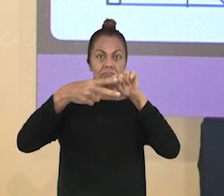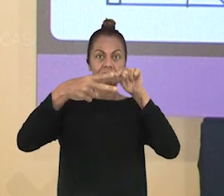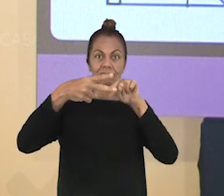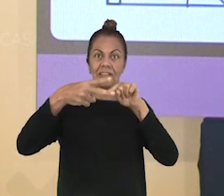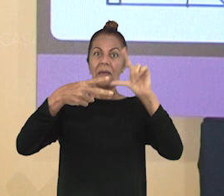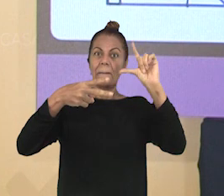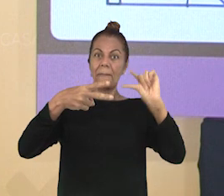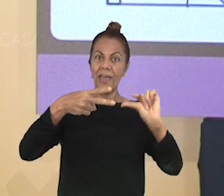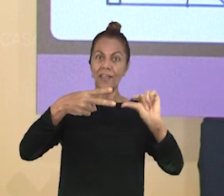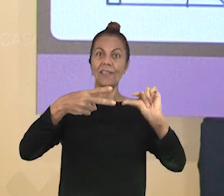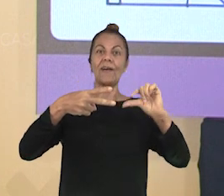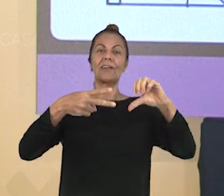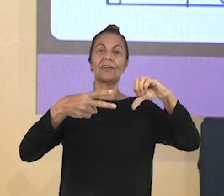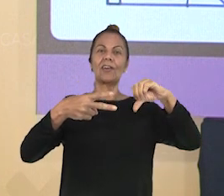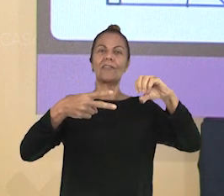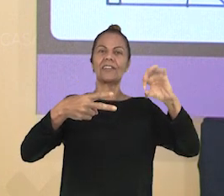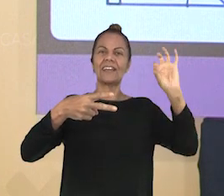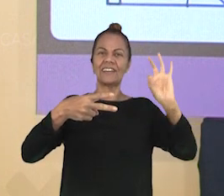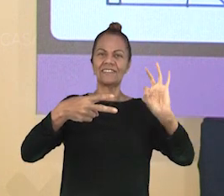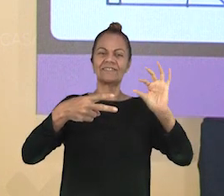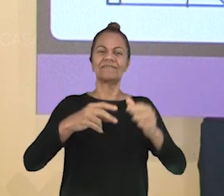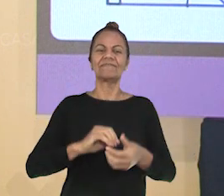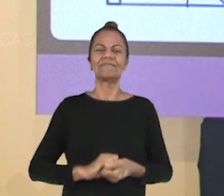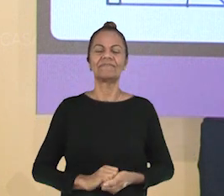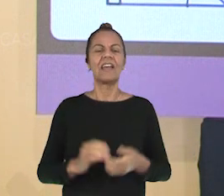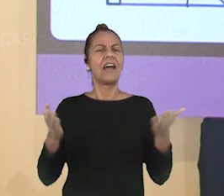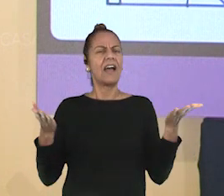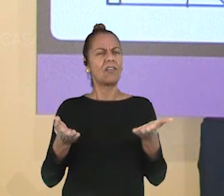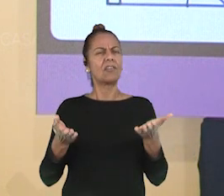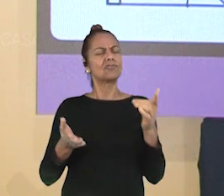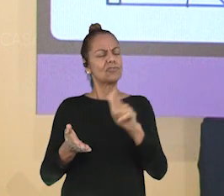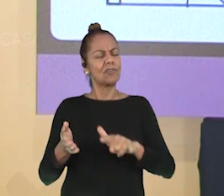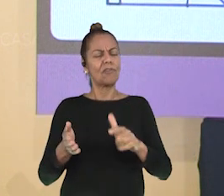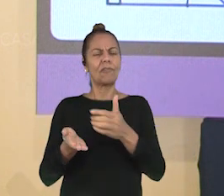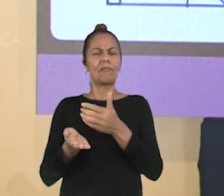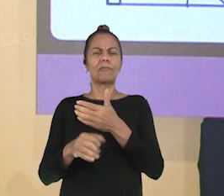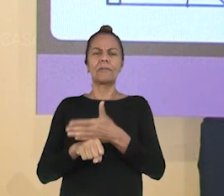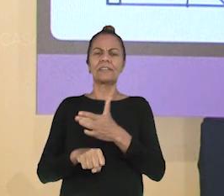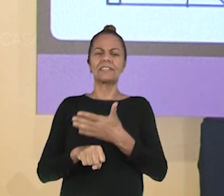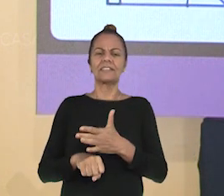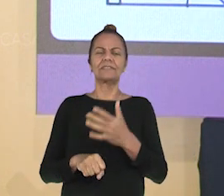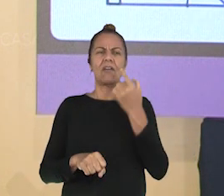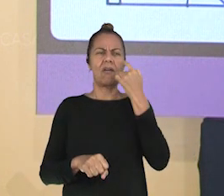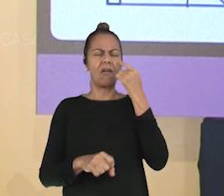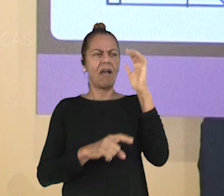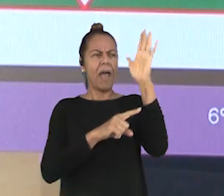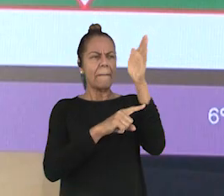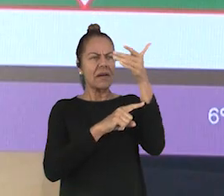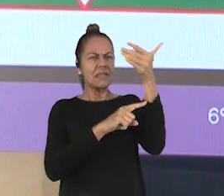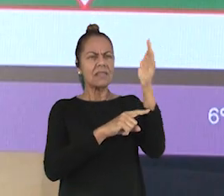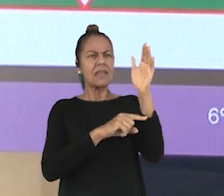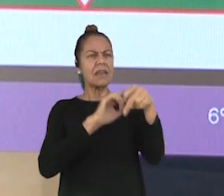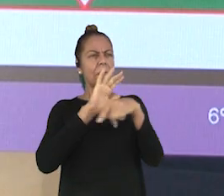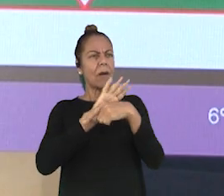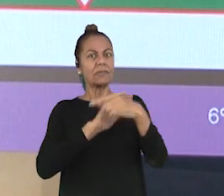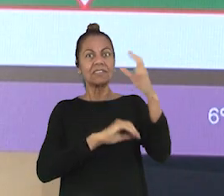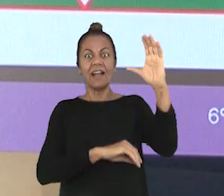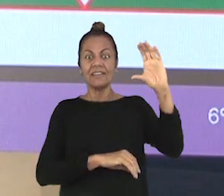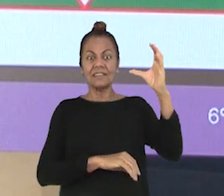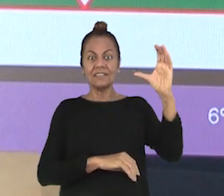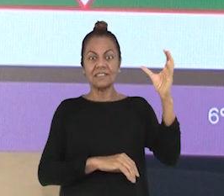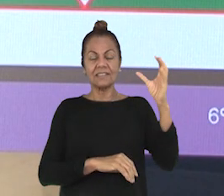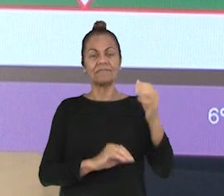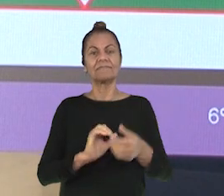o segundo é um triângulo acutângulo, pois ele tem todos os ângulos menores que 90 graus. Agora vamos